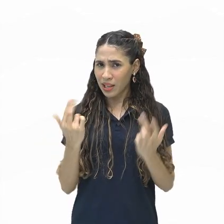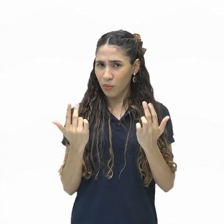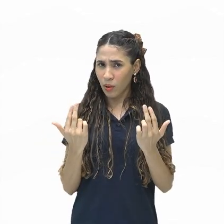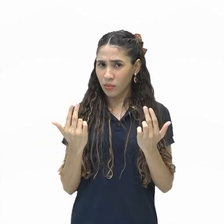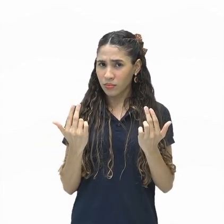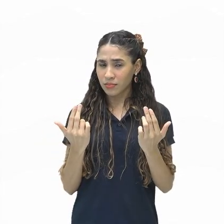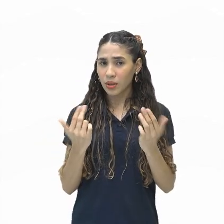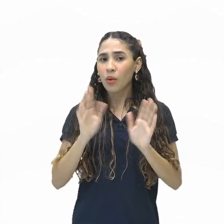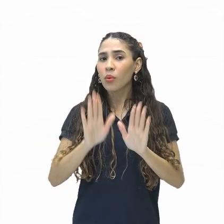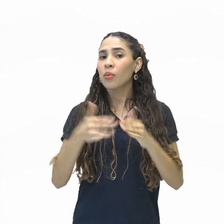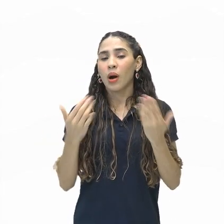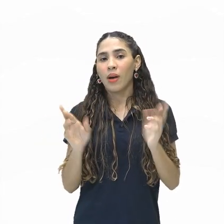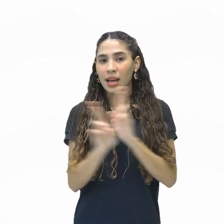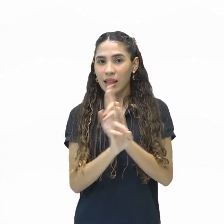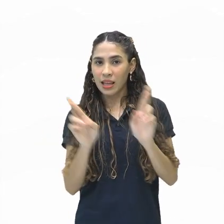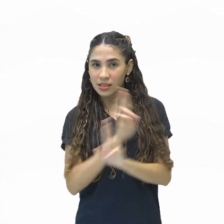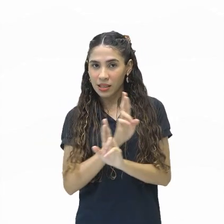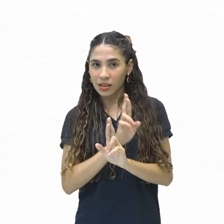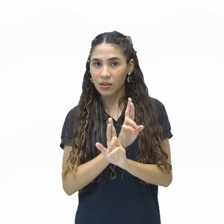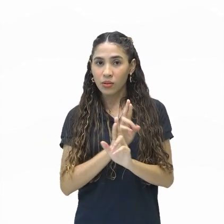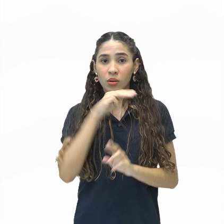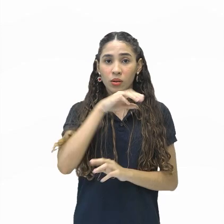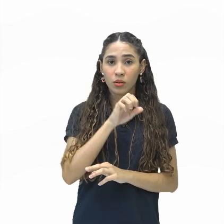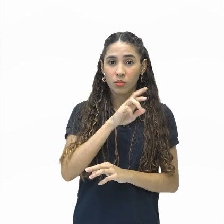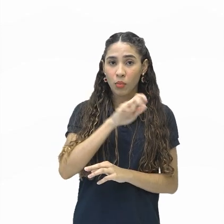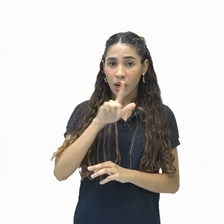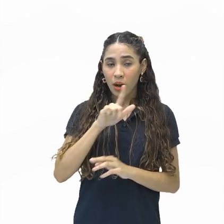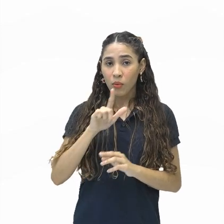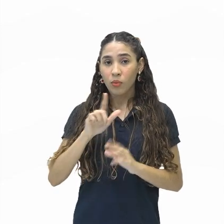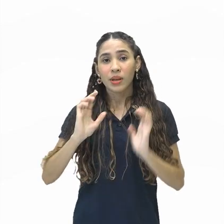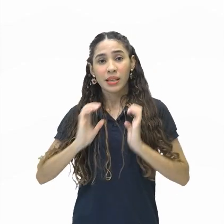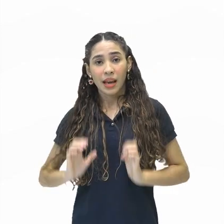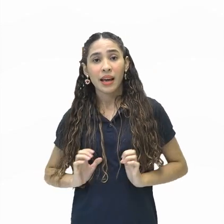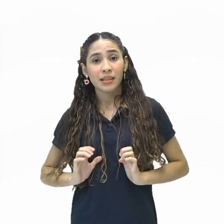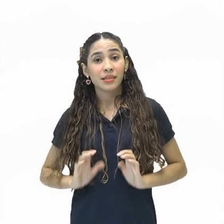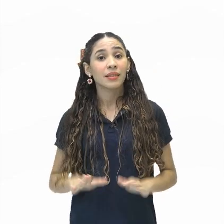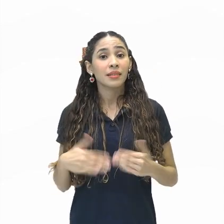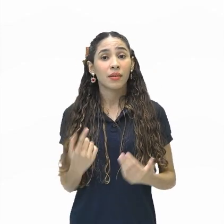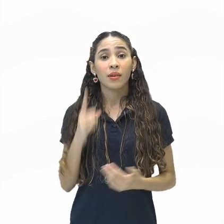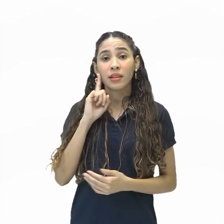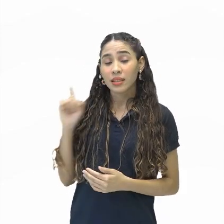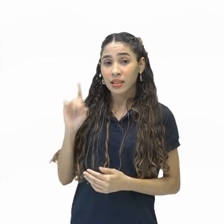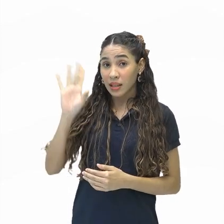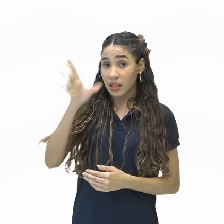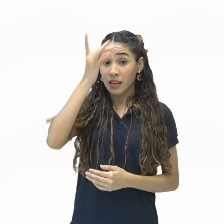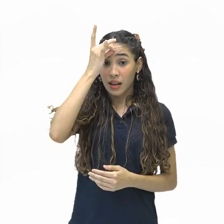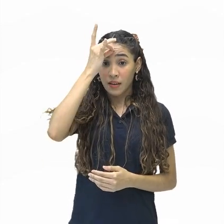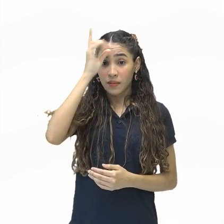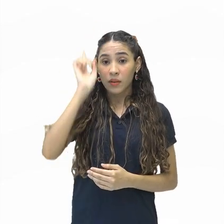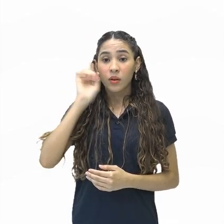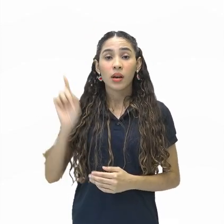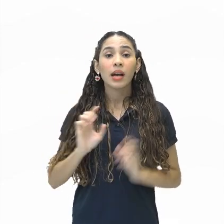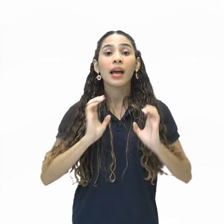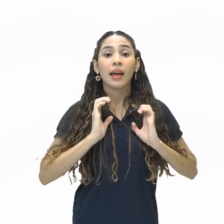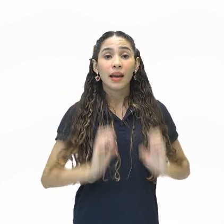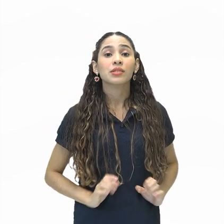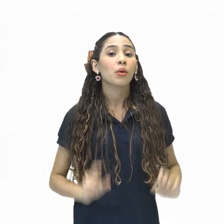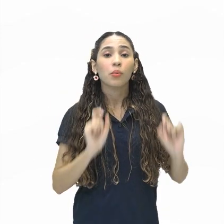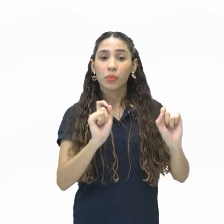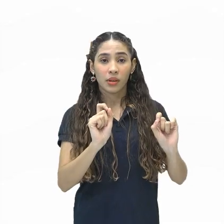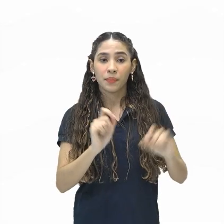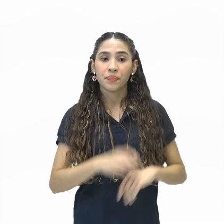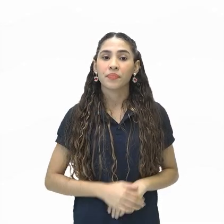coisa? Qual a relação entre moral e ética? Então tá aí, olha, gravem bem isso daí. O que é ética,